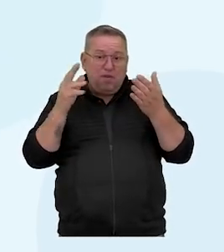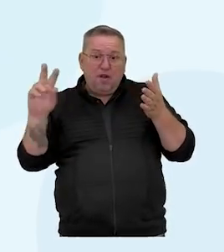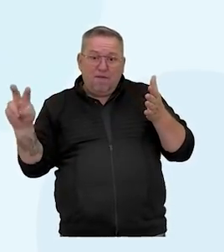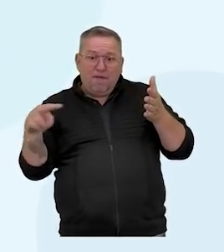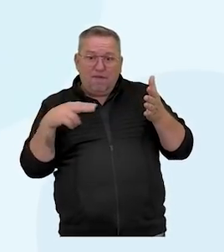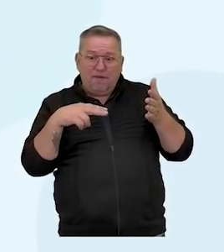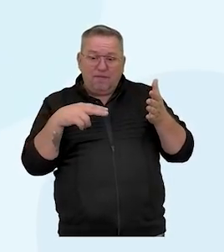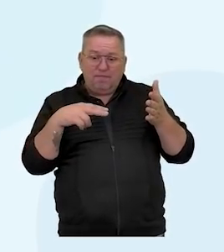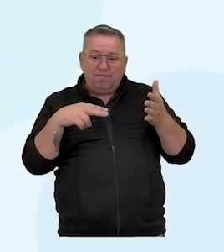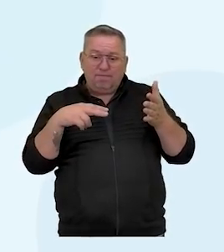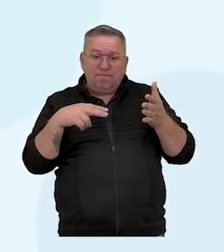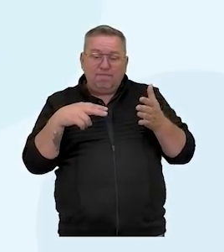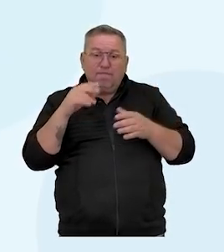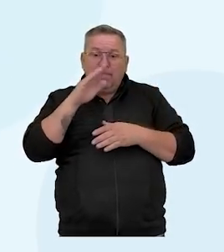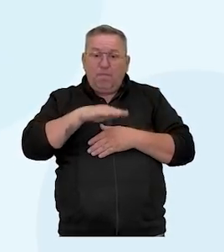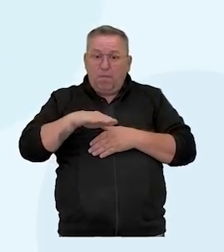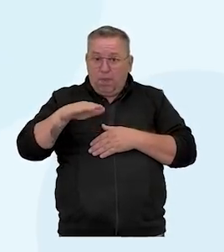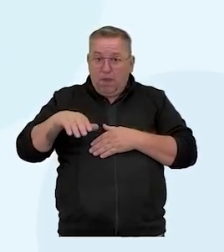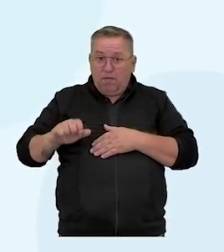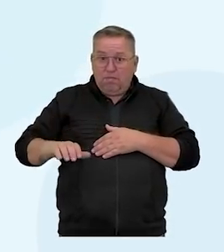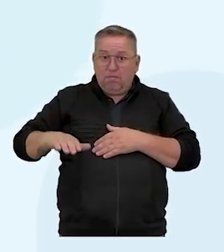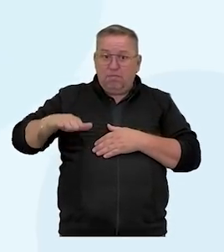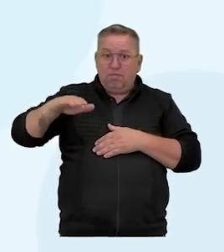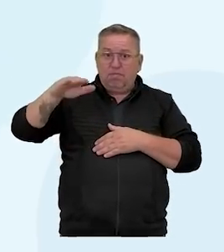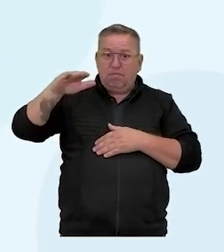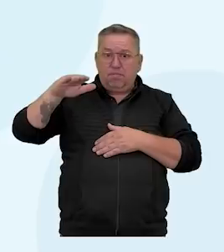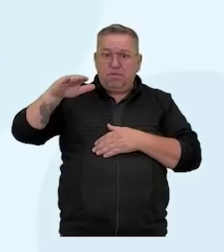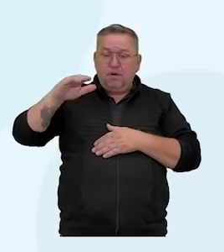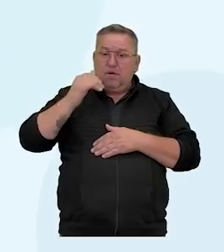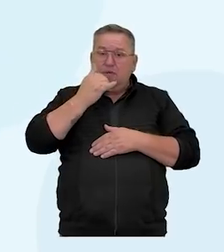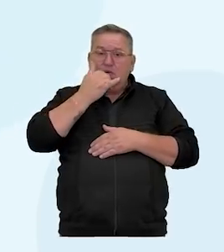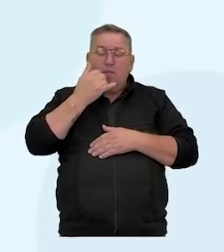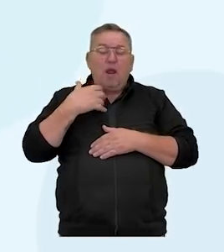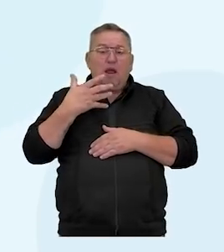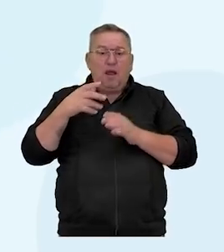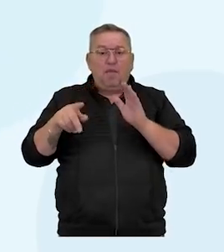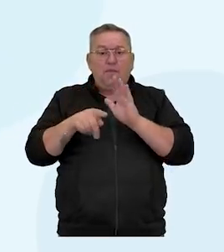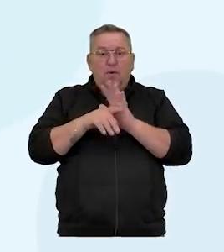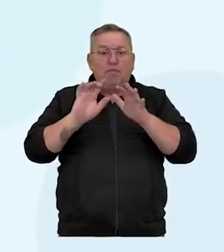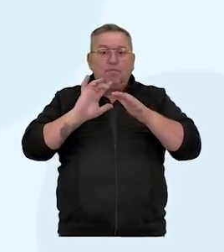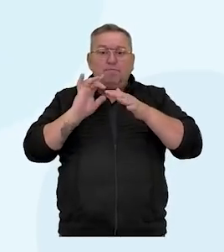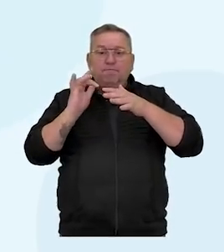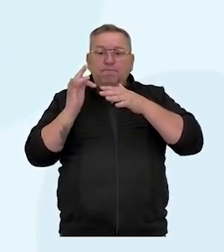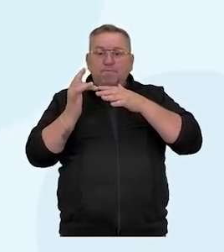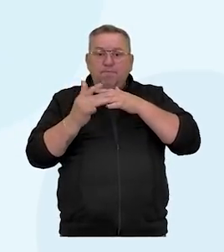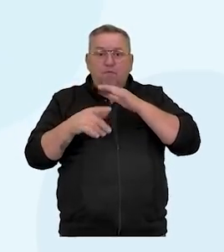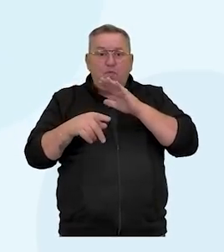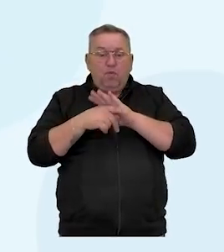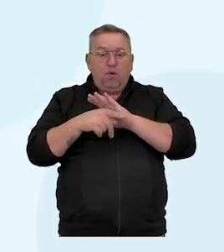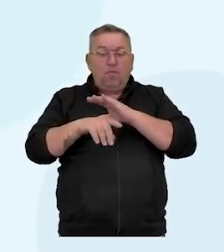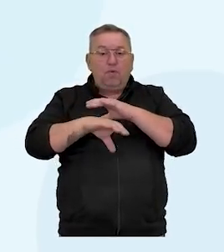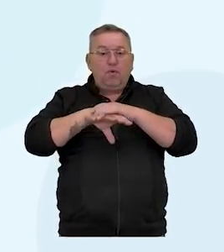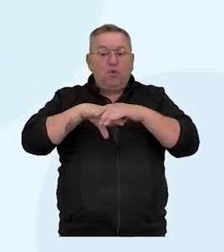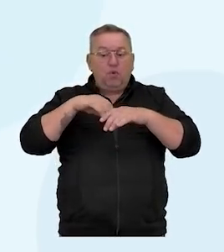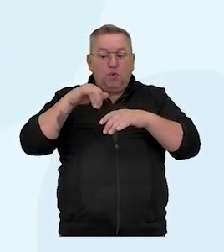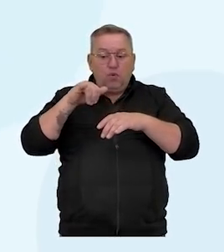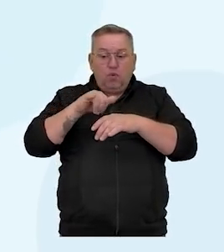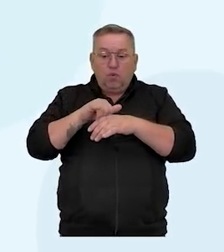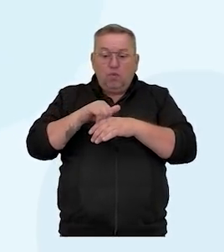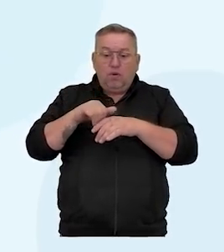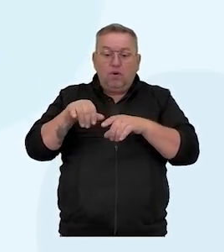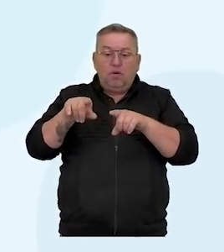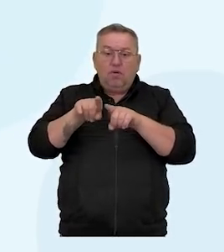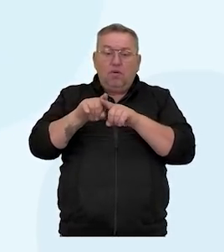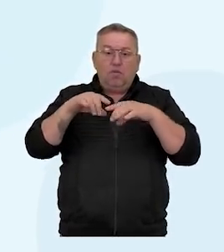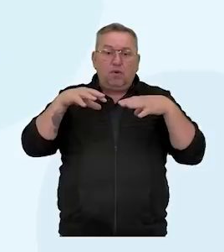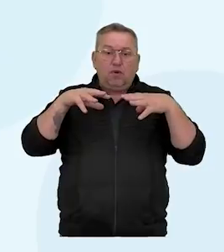Veja, a criança cresce e chega uma hora que ela quer ter a sua própria mídia, né? Ela quer ter um canal no YouTube, como se